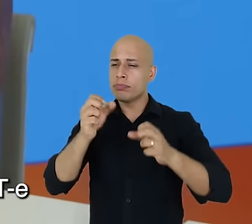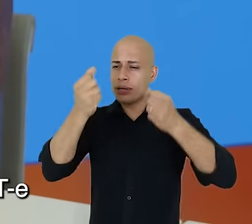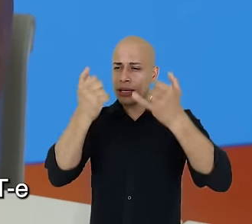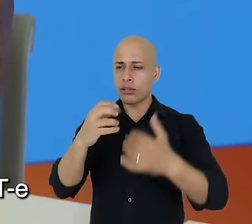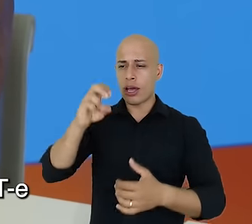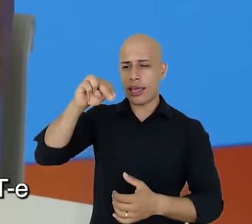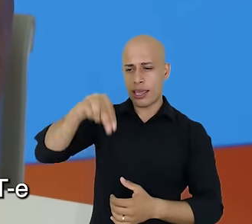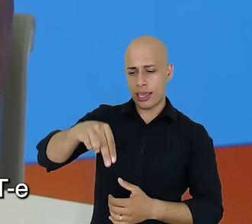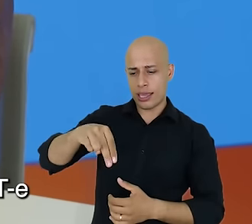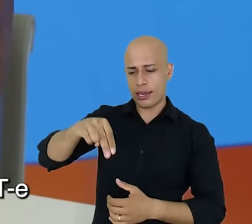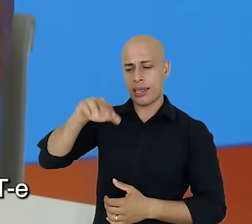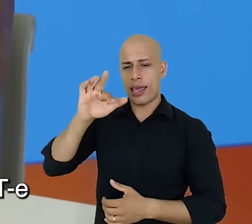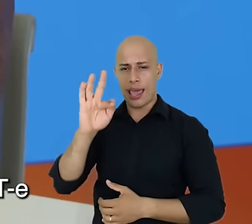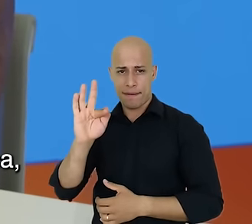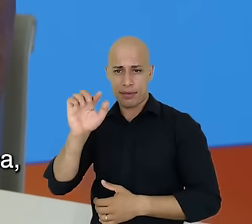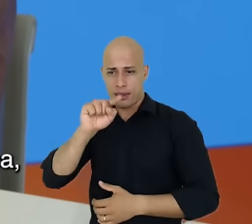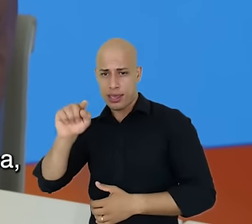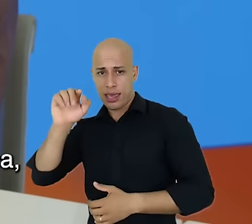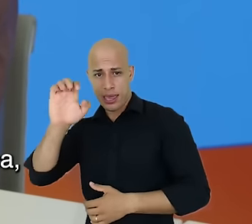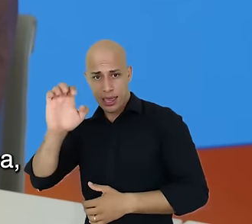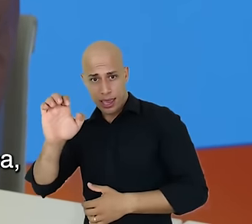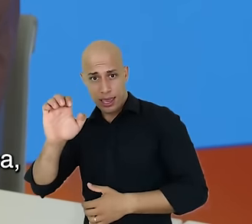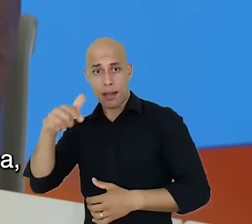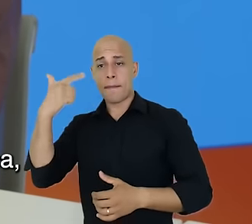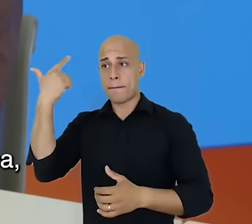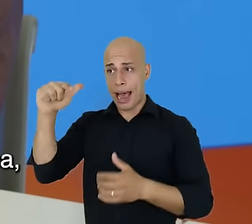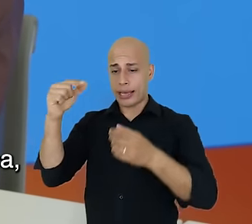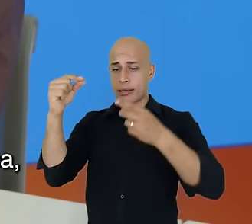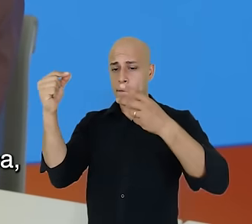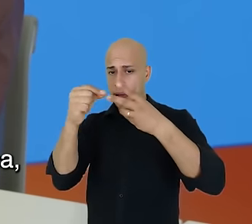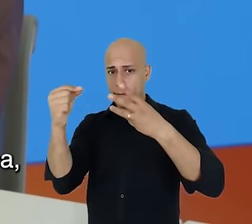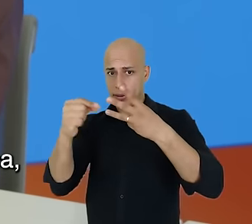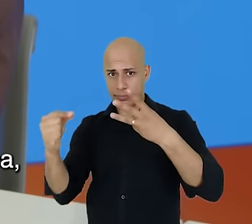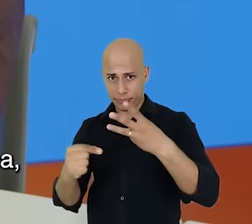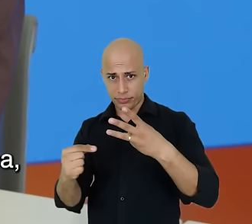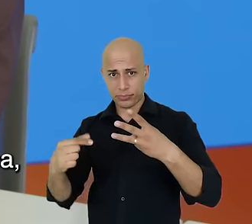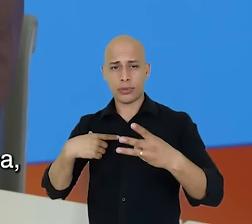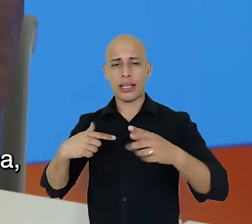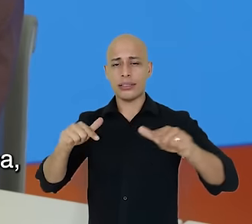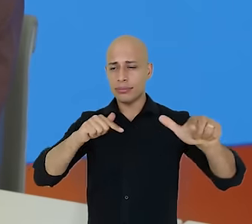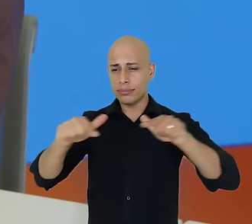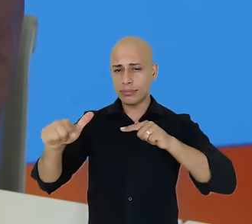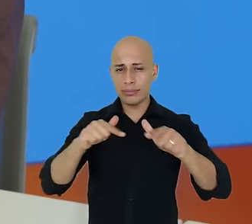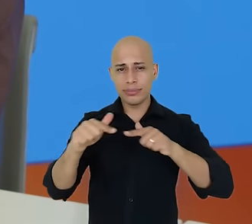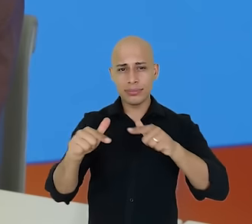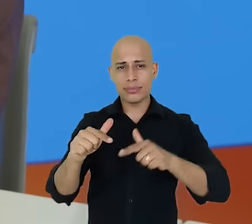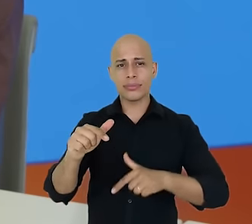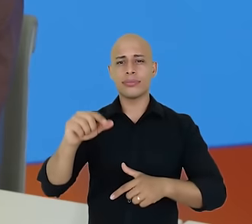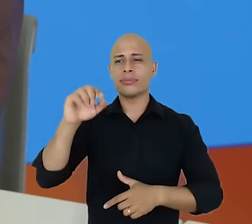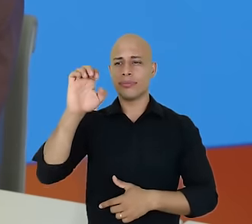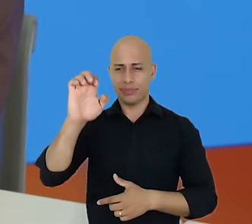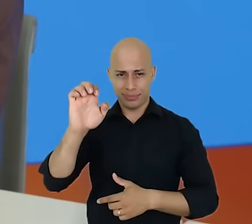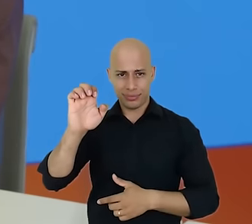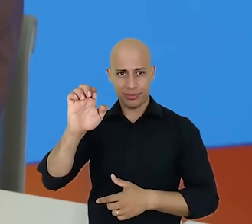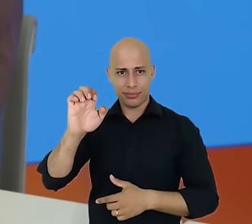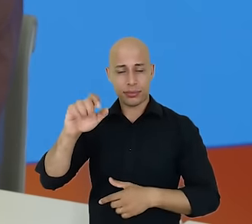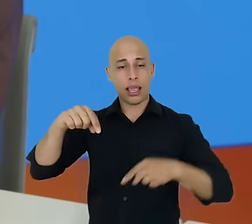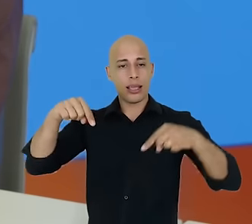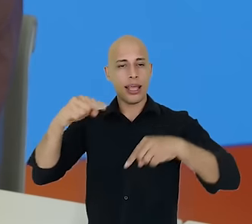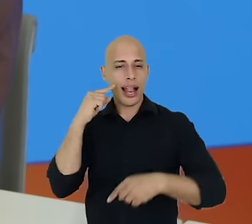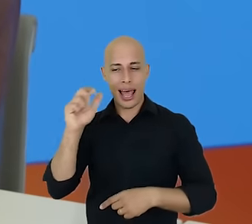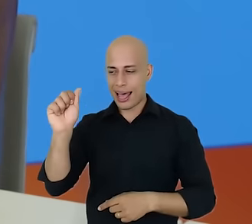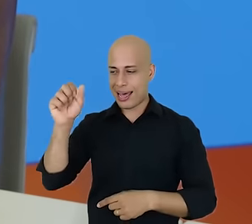nfe vou falar do CTE e da nota fiscal de serviço eletrônica que é essa que a Angela trouxe pra